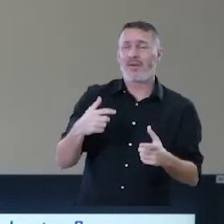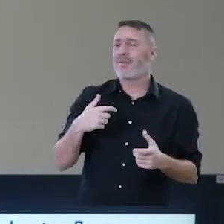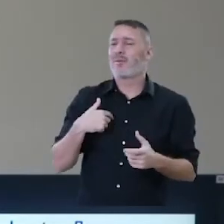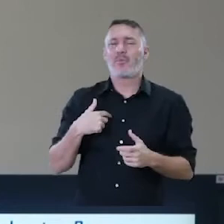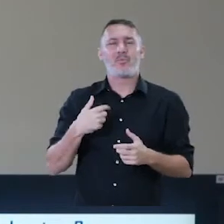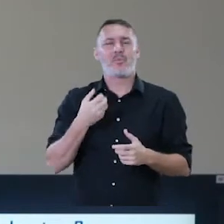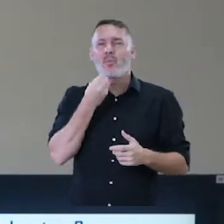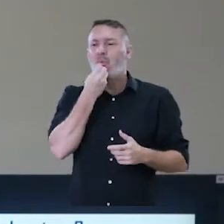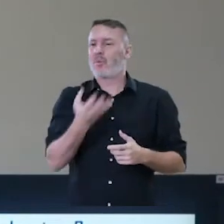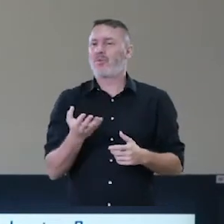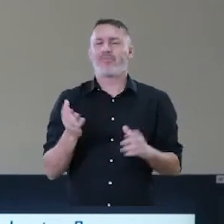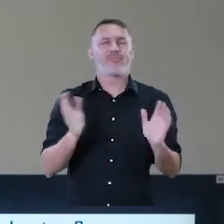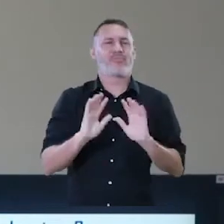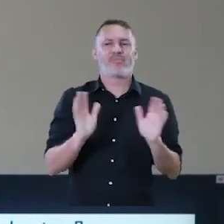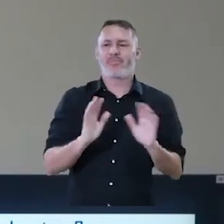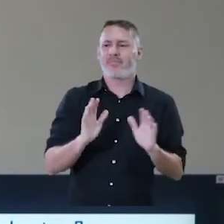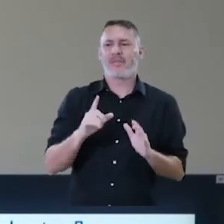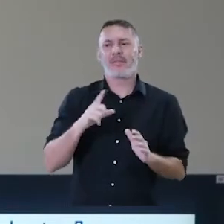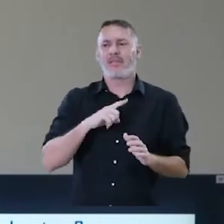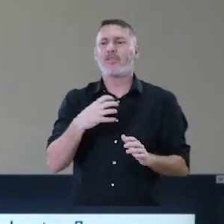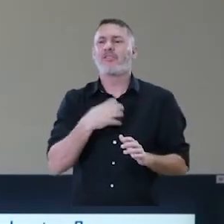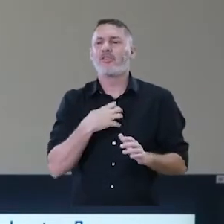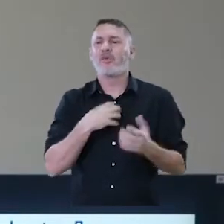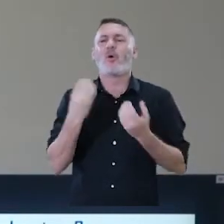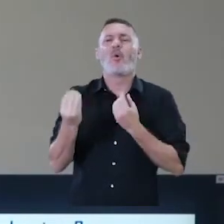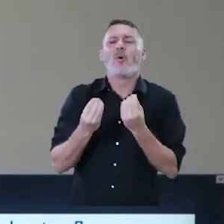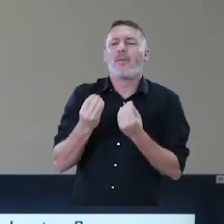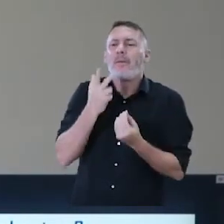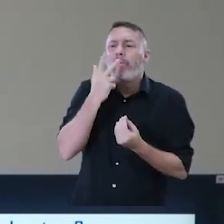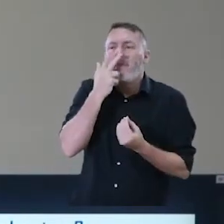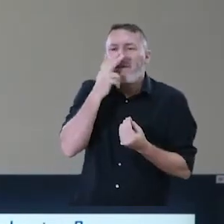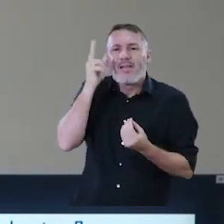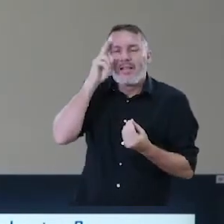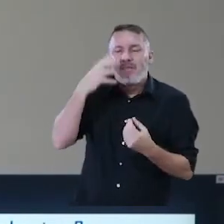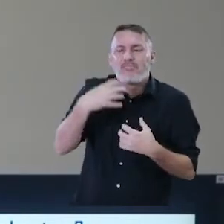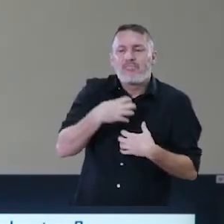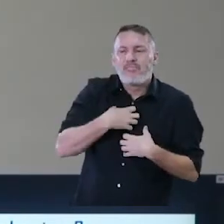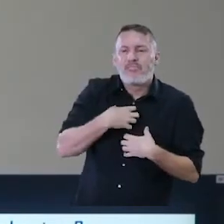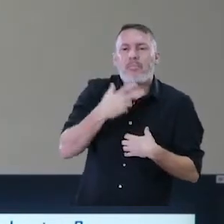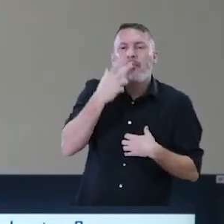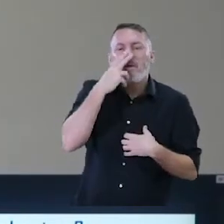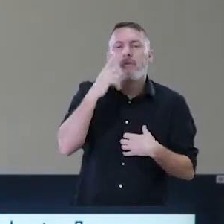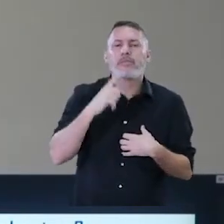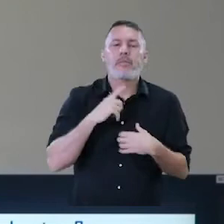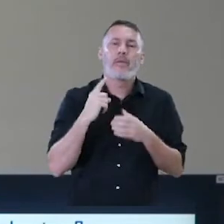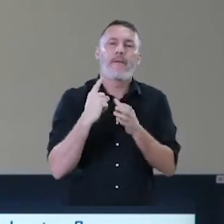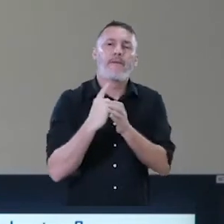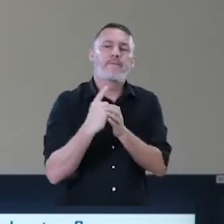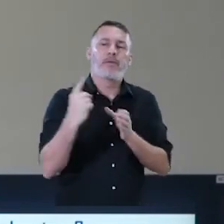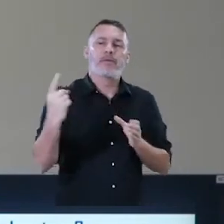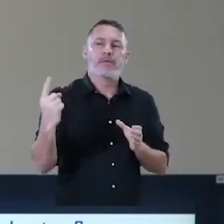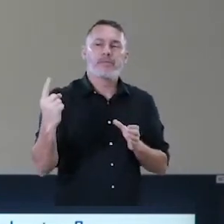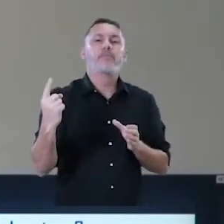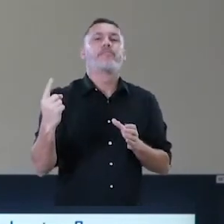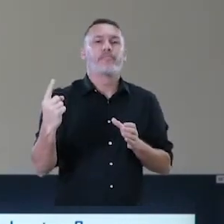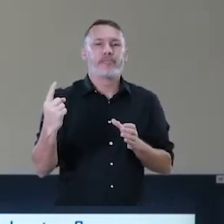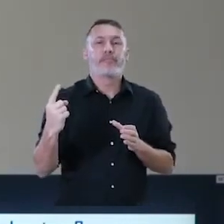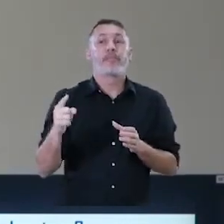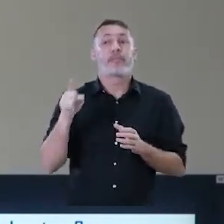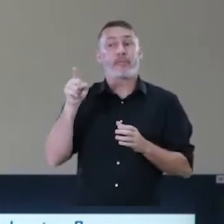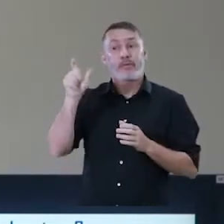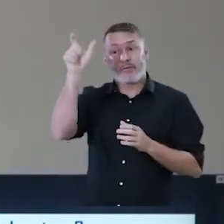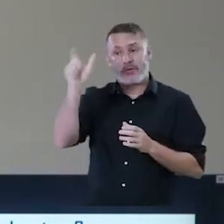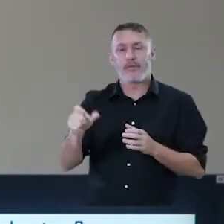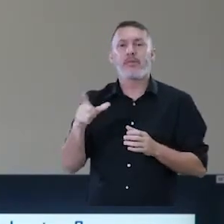para mim, é um desprestígio. Sabe aquilo que sentimos? Aquilo que era tão próximo, hoje está muito